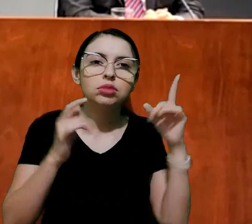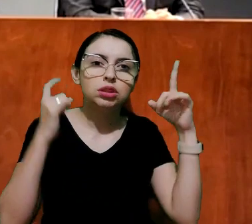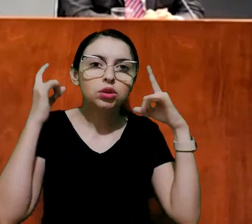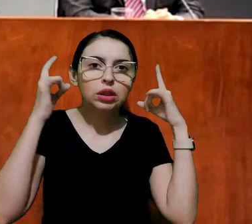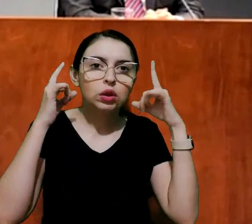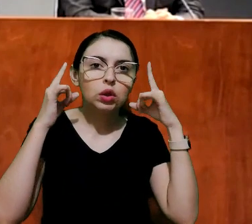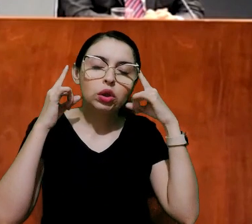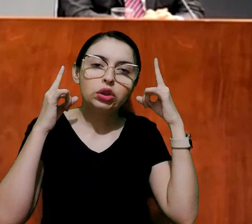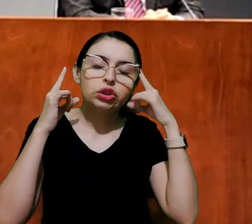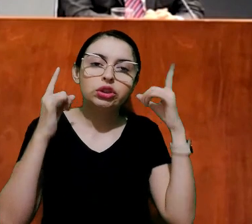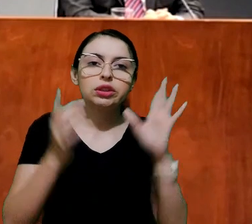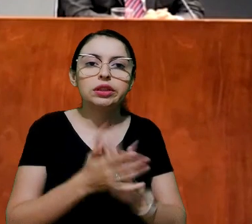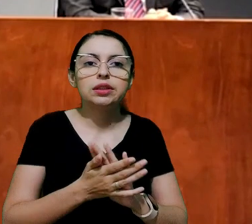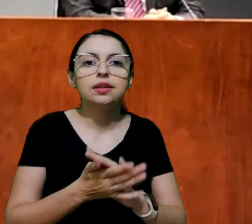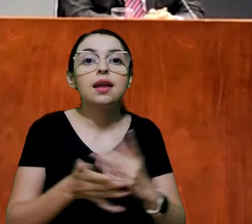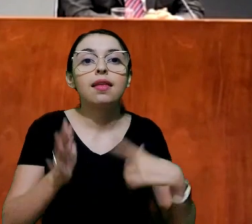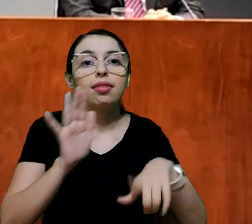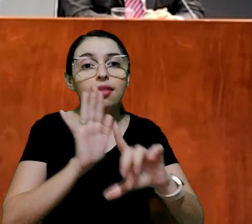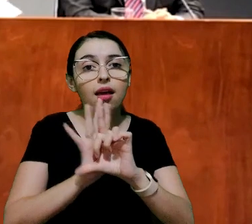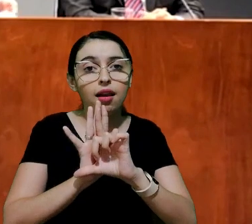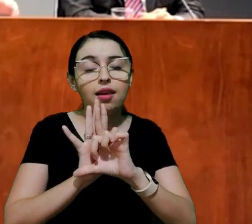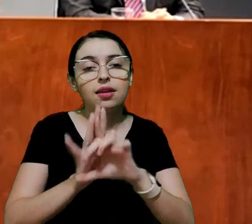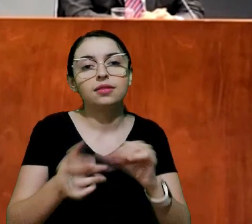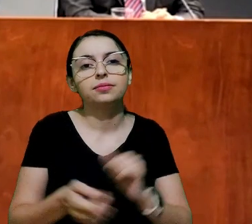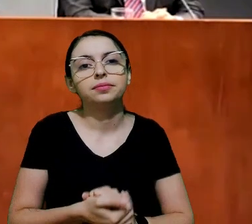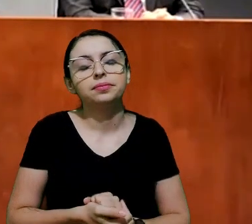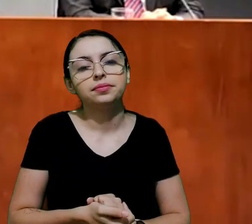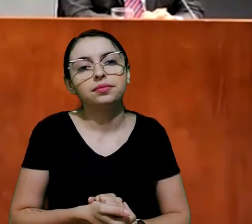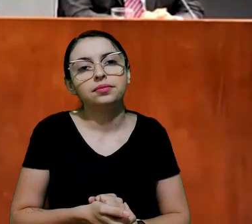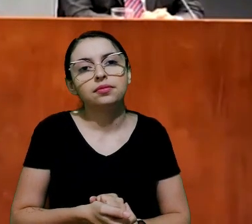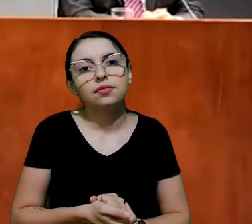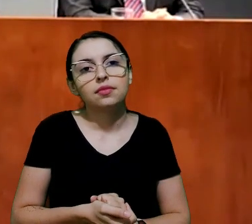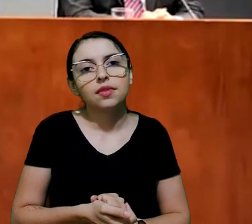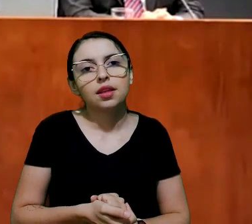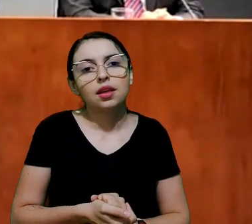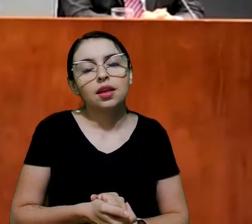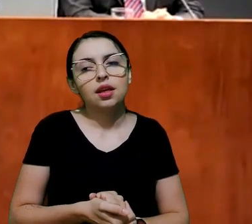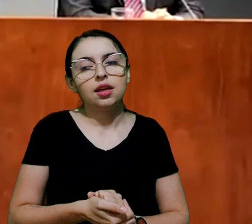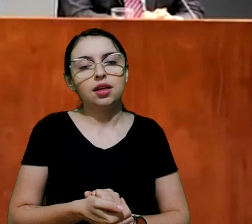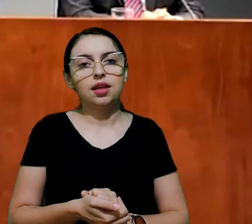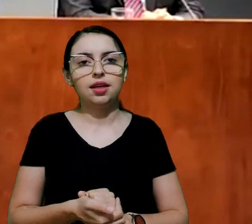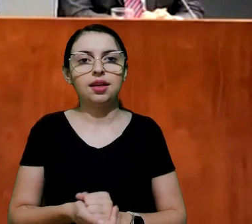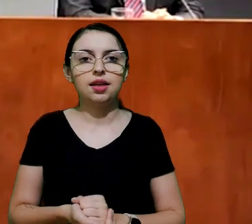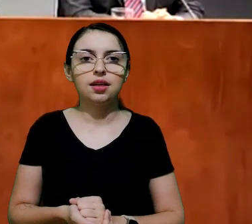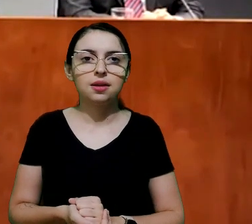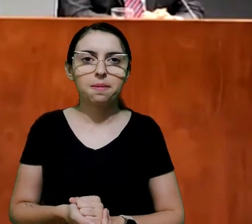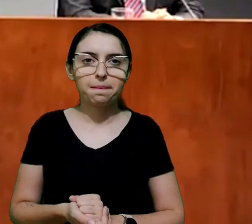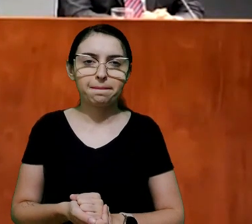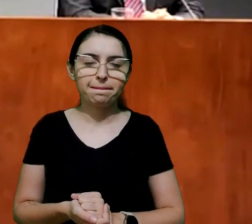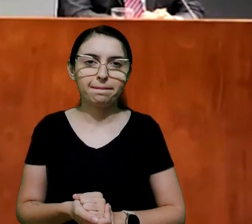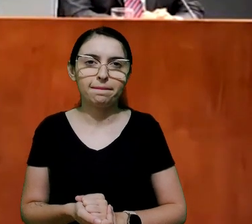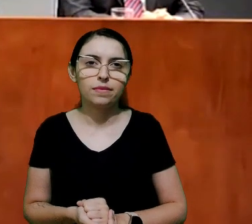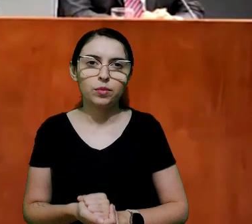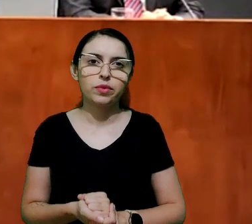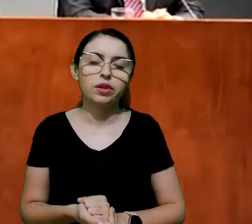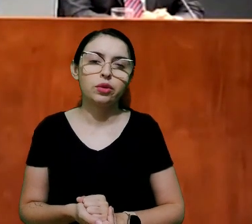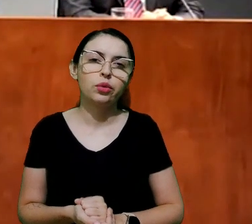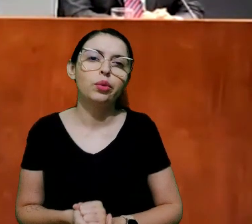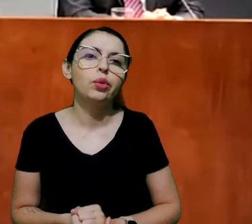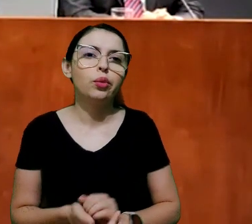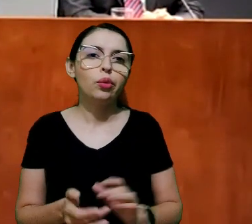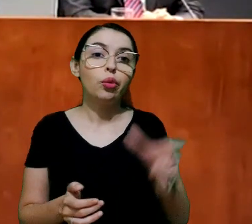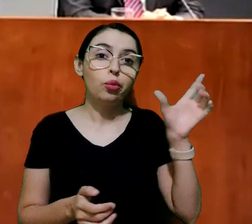tem tudo a ver, tem uma conexão lógica e sistêmica com a questão da legítima. Ainda